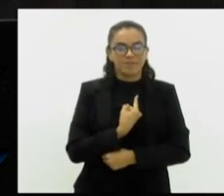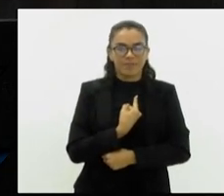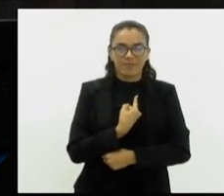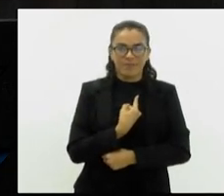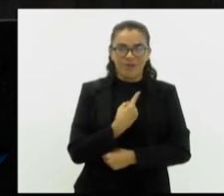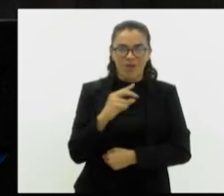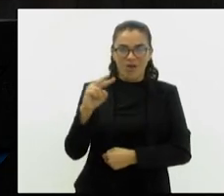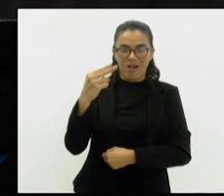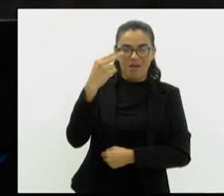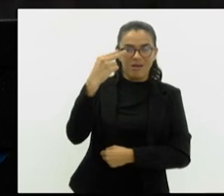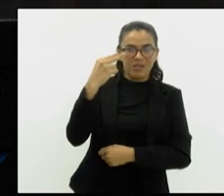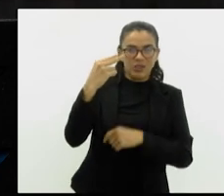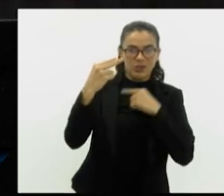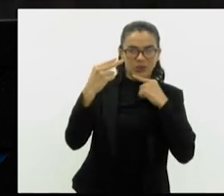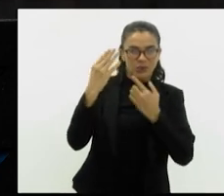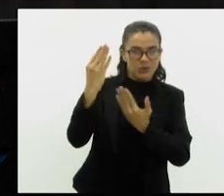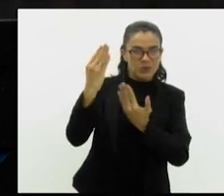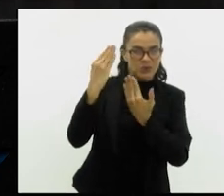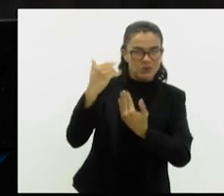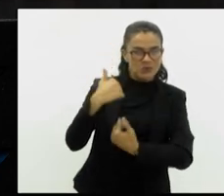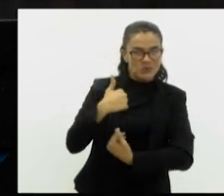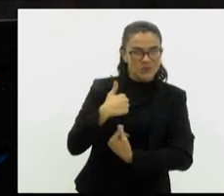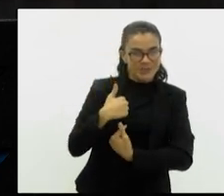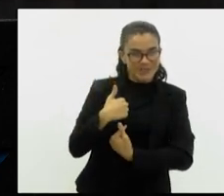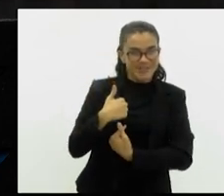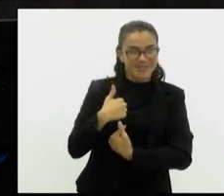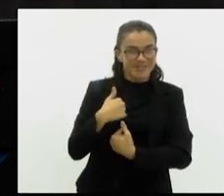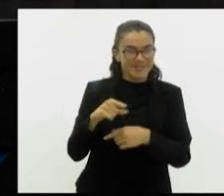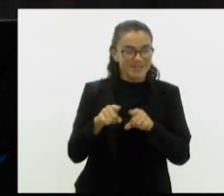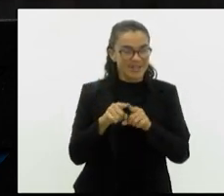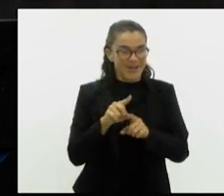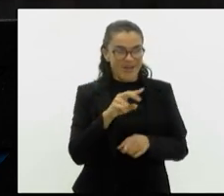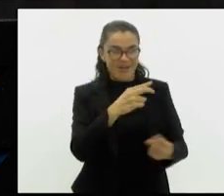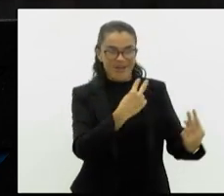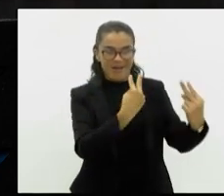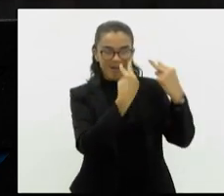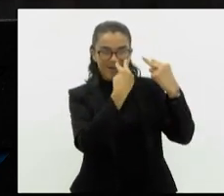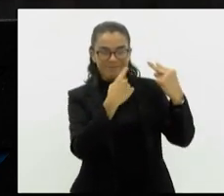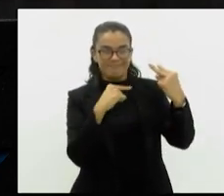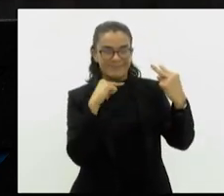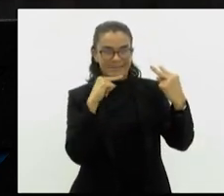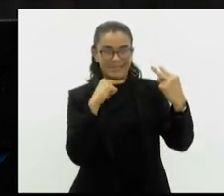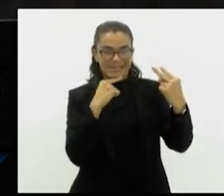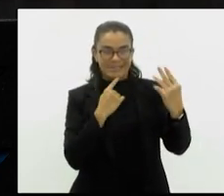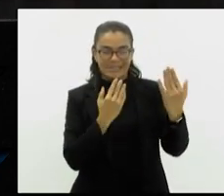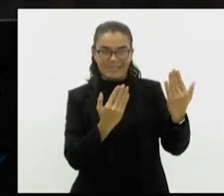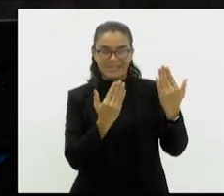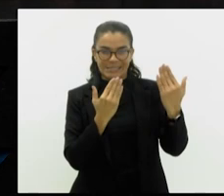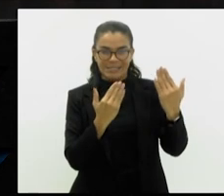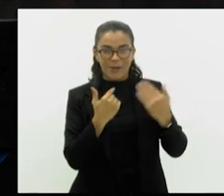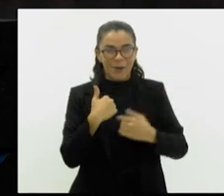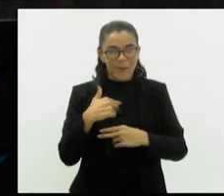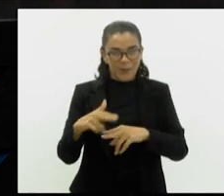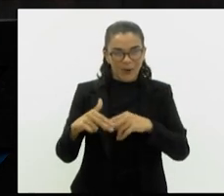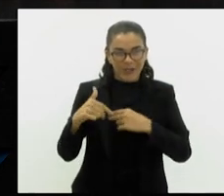dúvidas por simples fato de ousarmos sermos